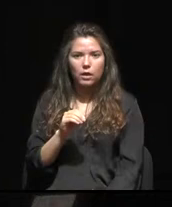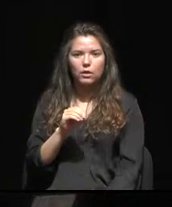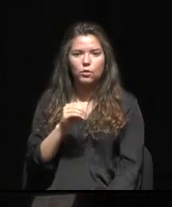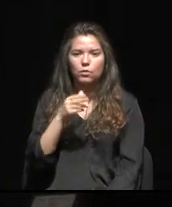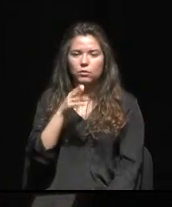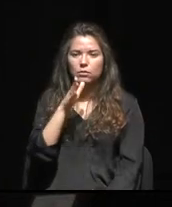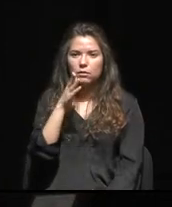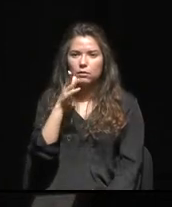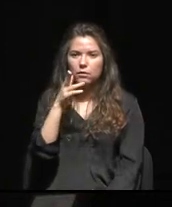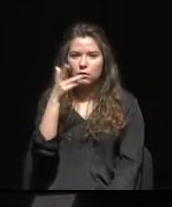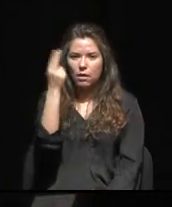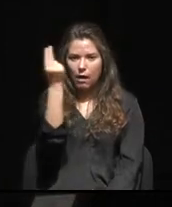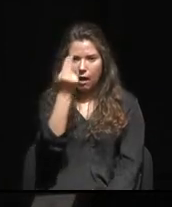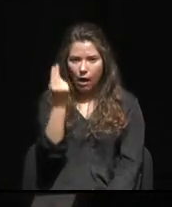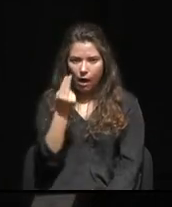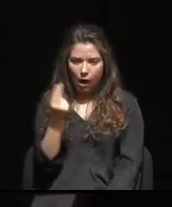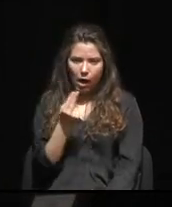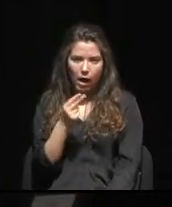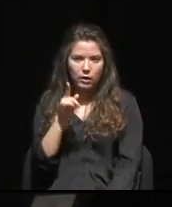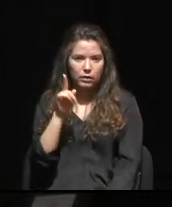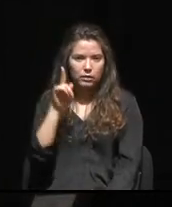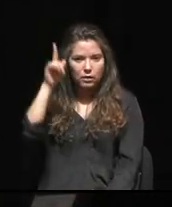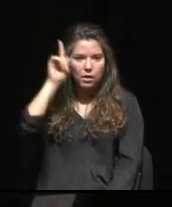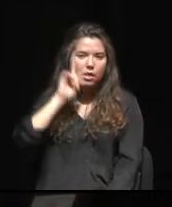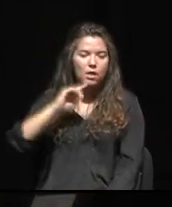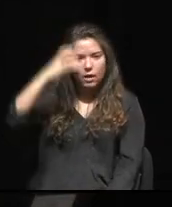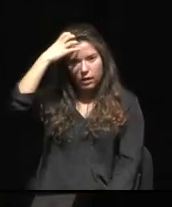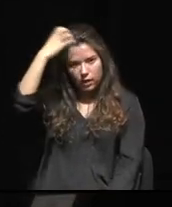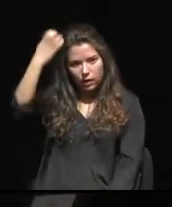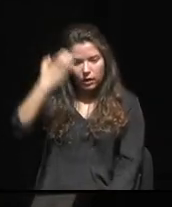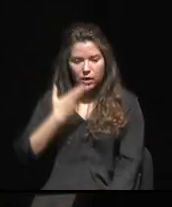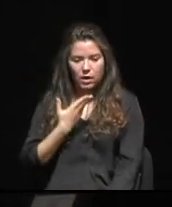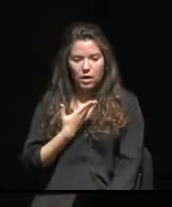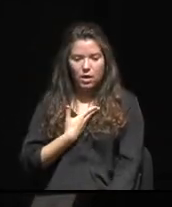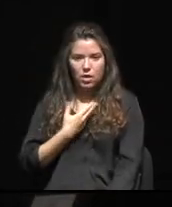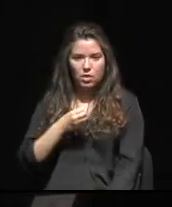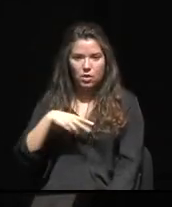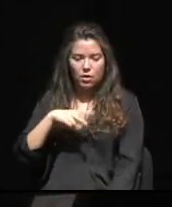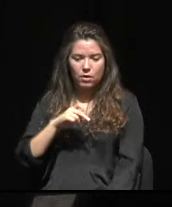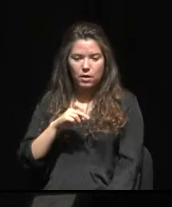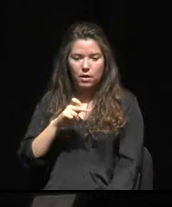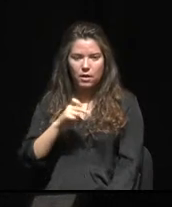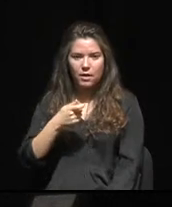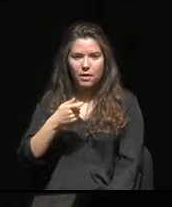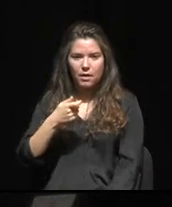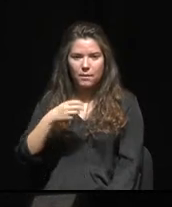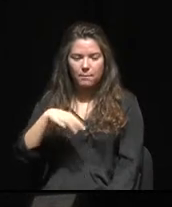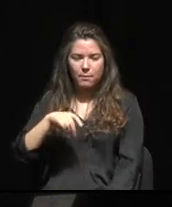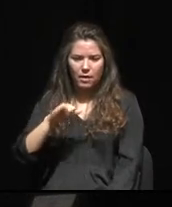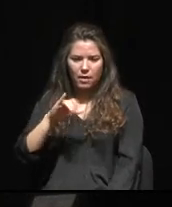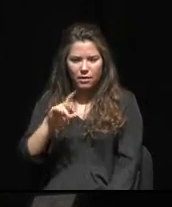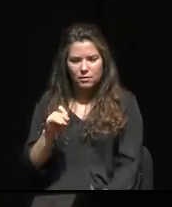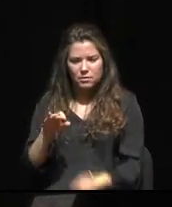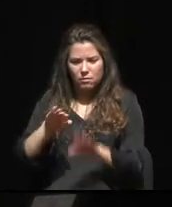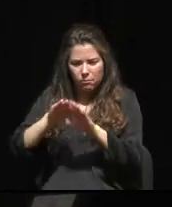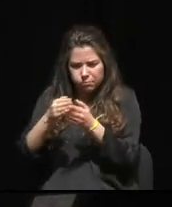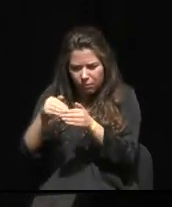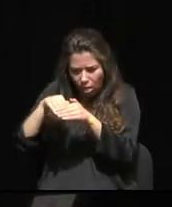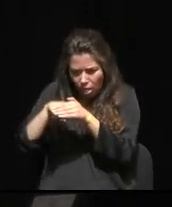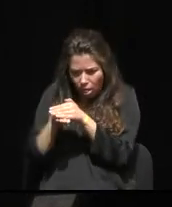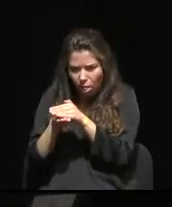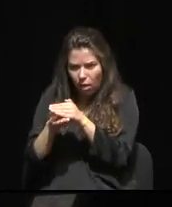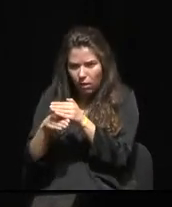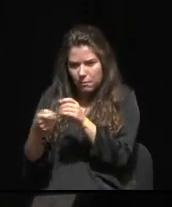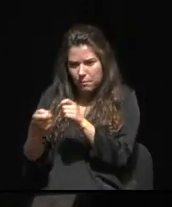Senhora da rainha Dona Amélia e que fizeram um búnker e precisamente encostado a esta